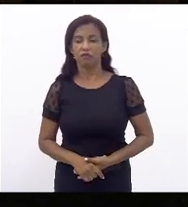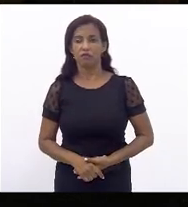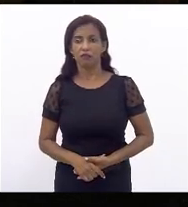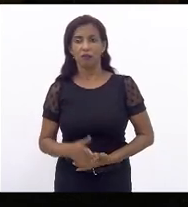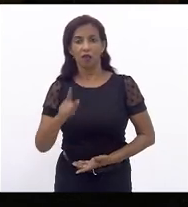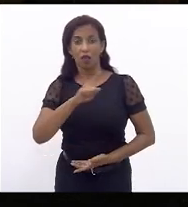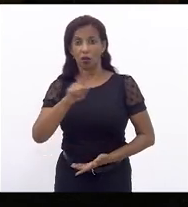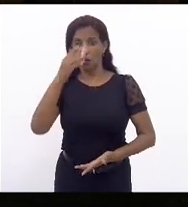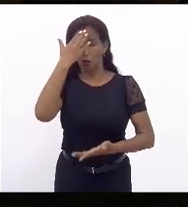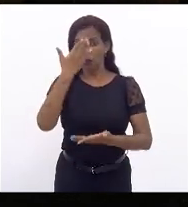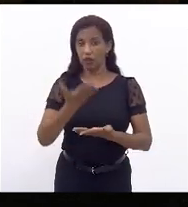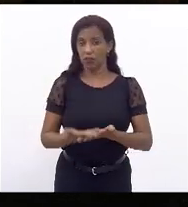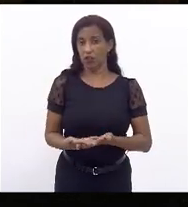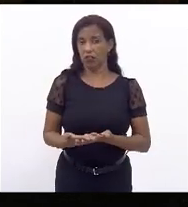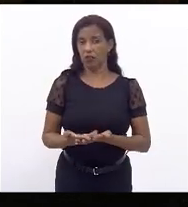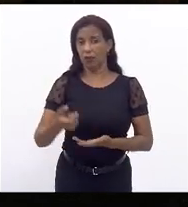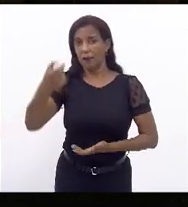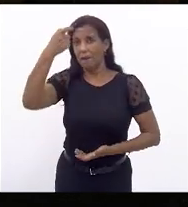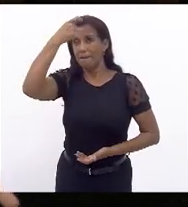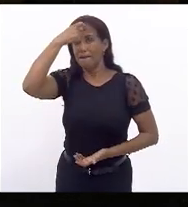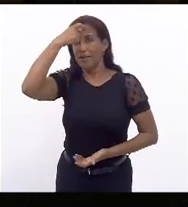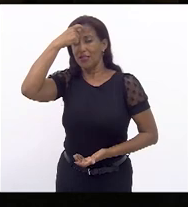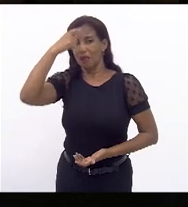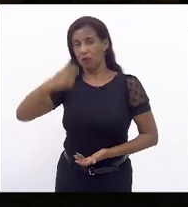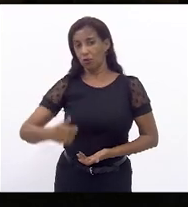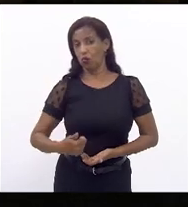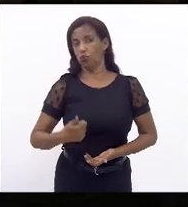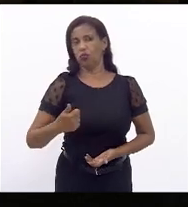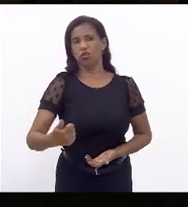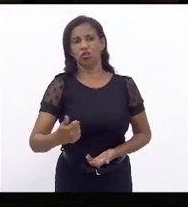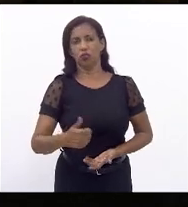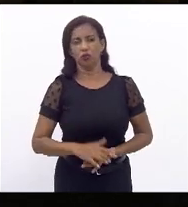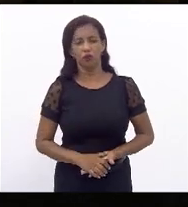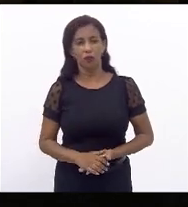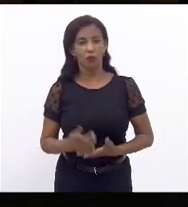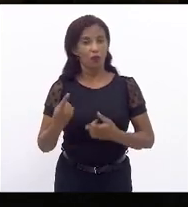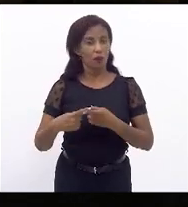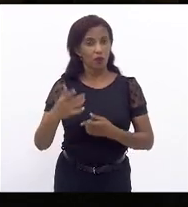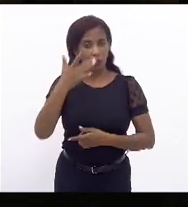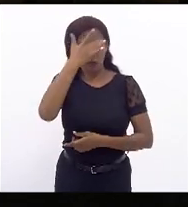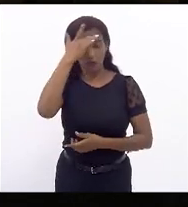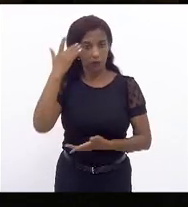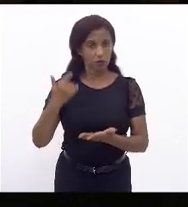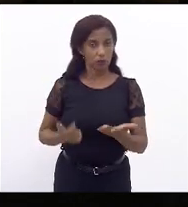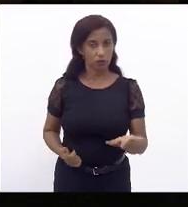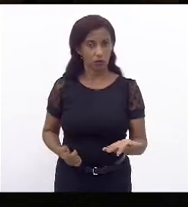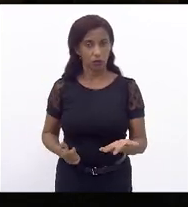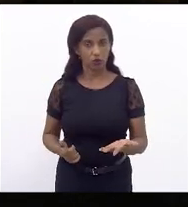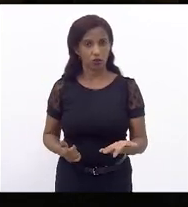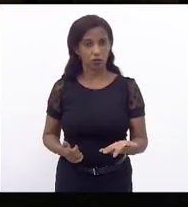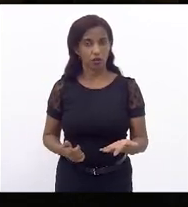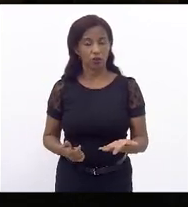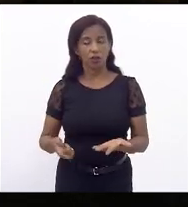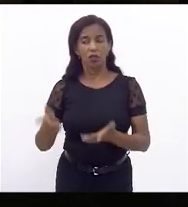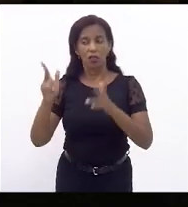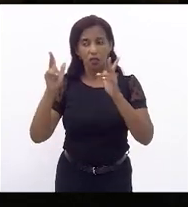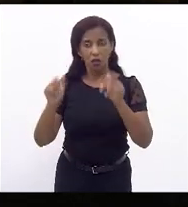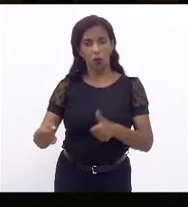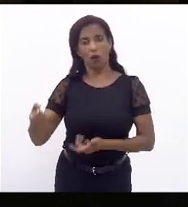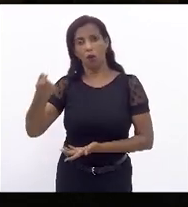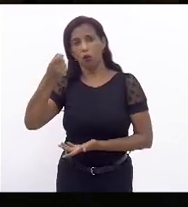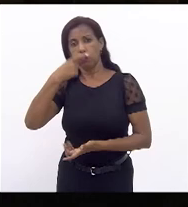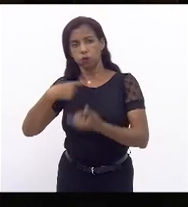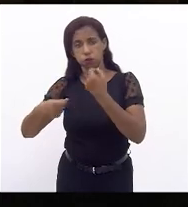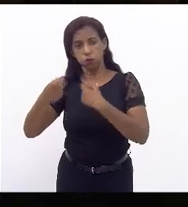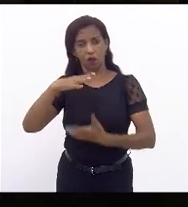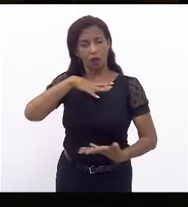Eu não acredito em pensamento positivo, porque são pessoas que tomaram dos mesmos medicamentos